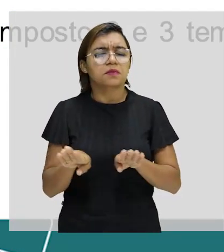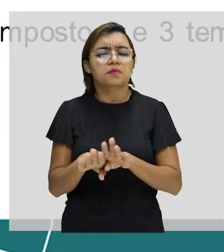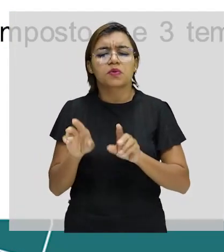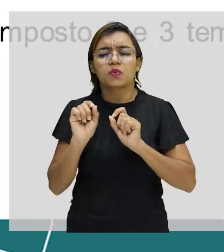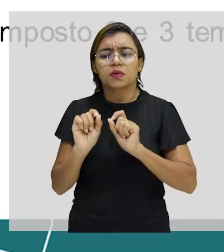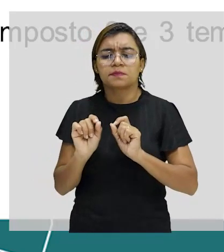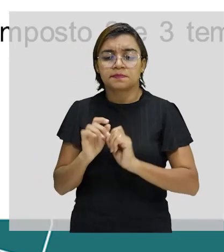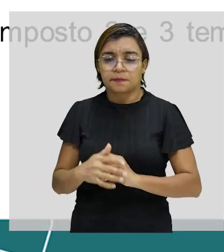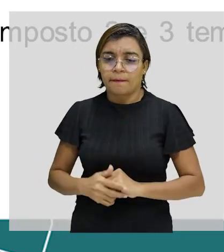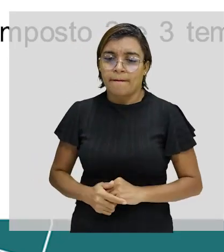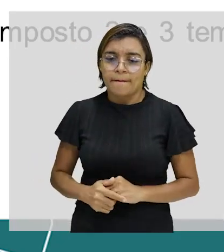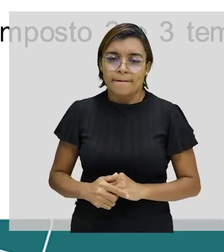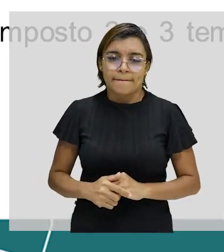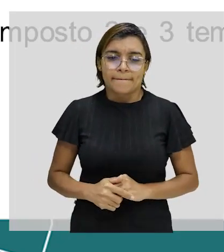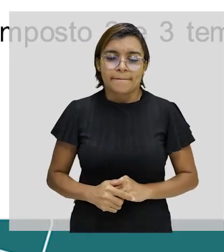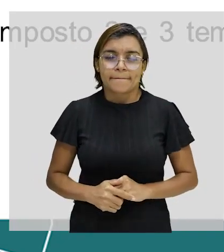certo?